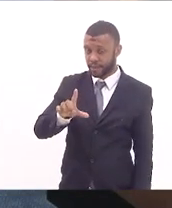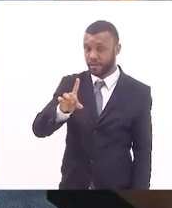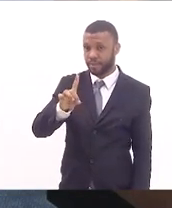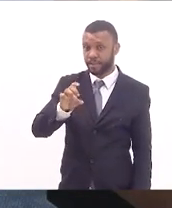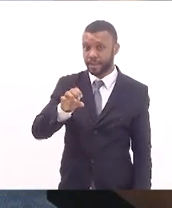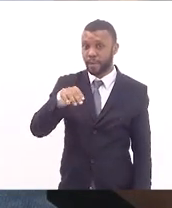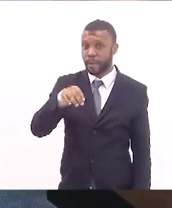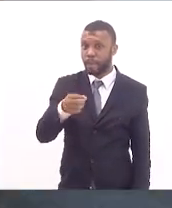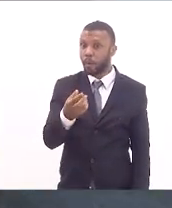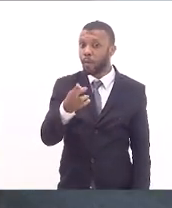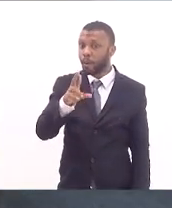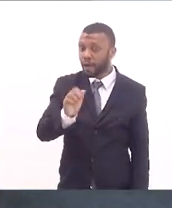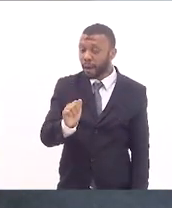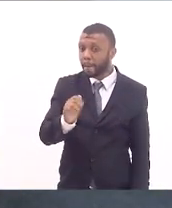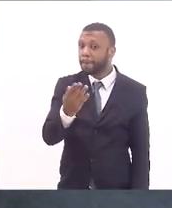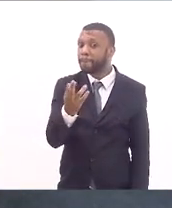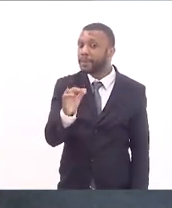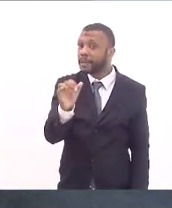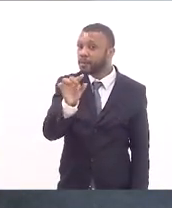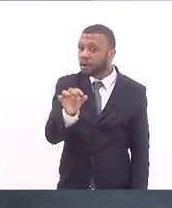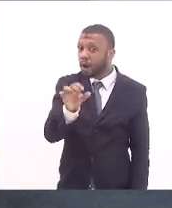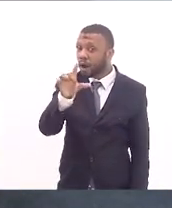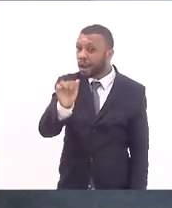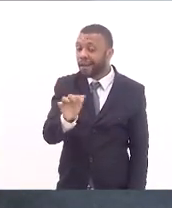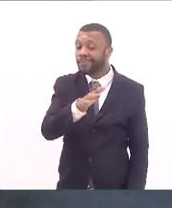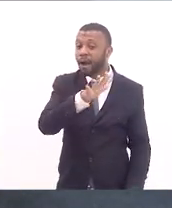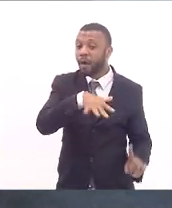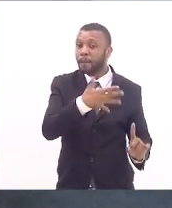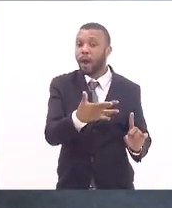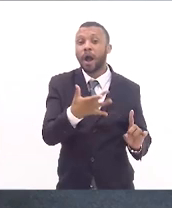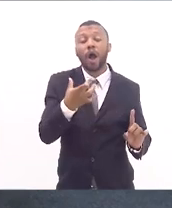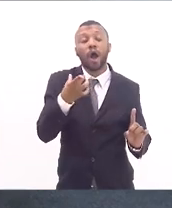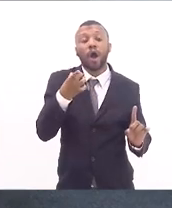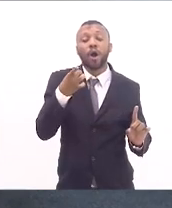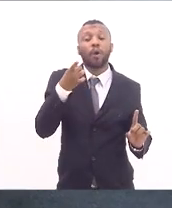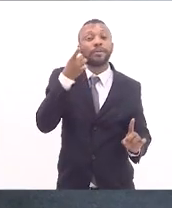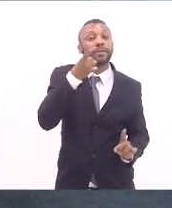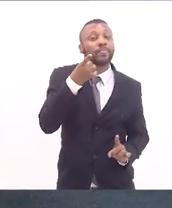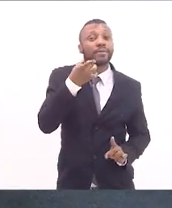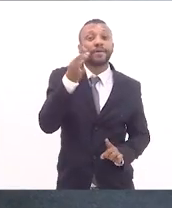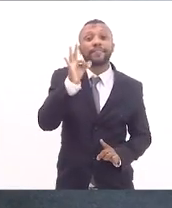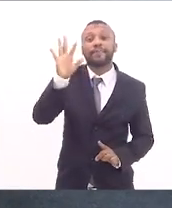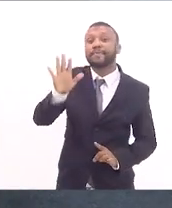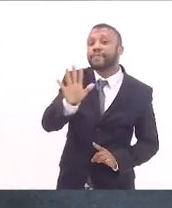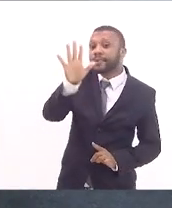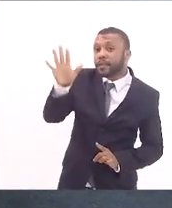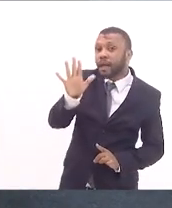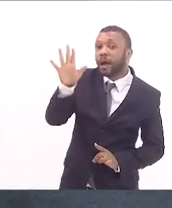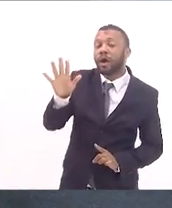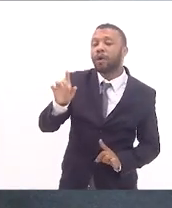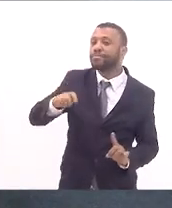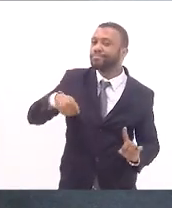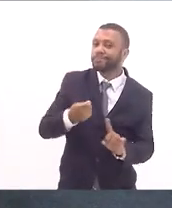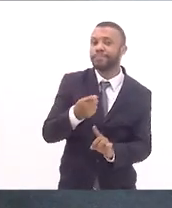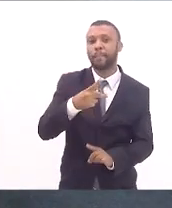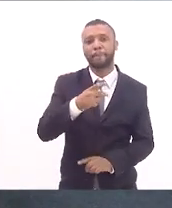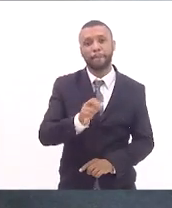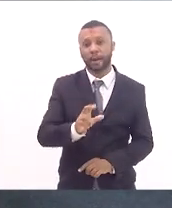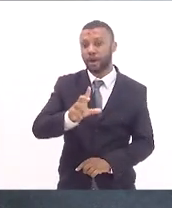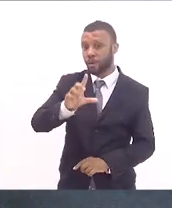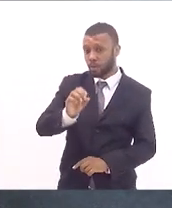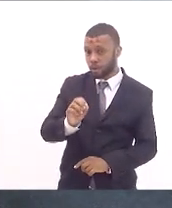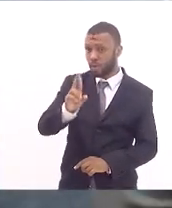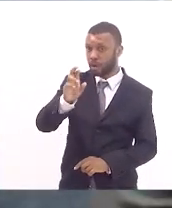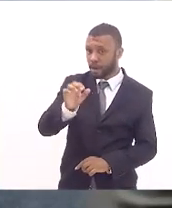Rua Deputado Federal em Paulo Ramos só figura